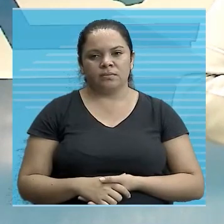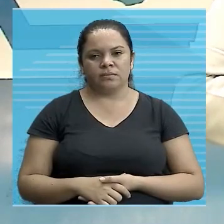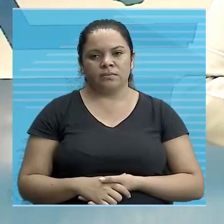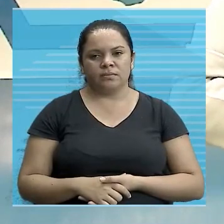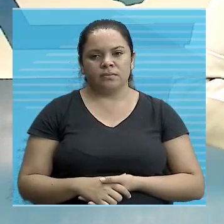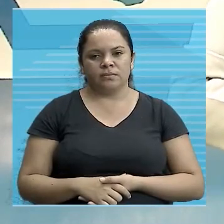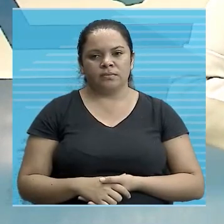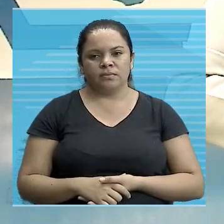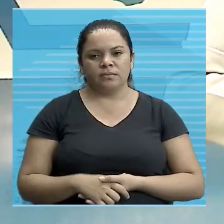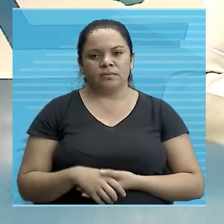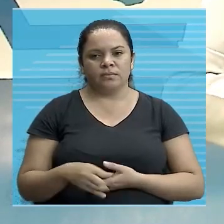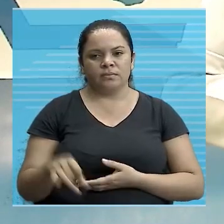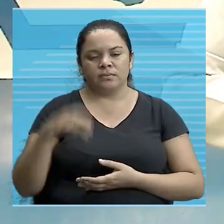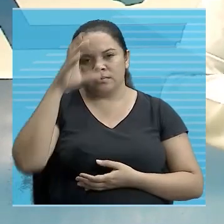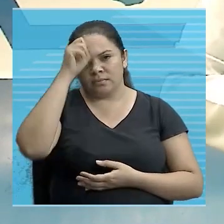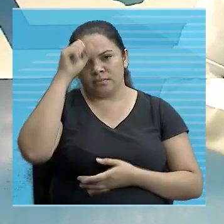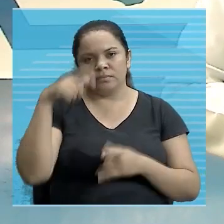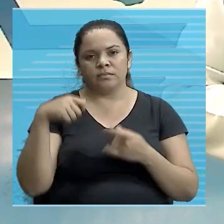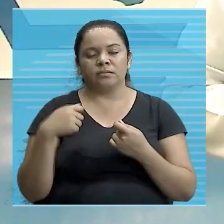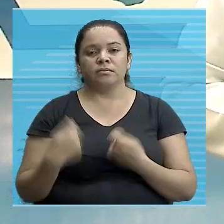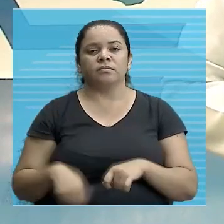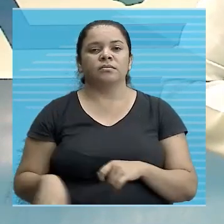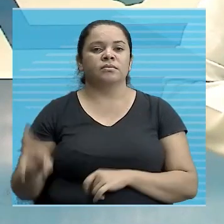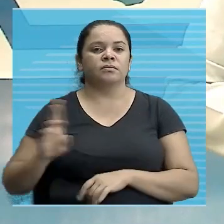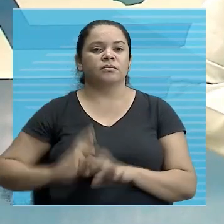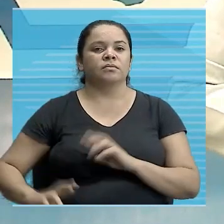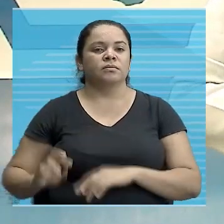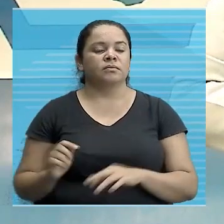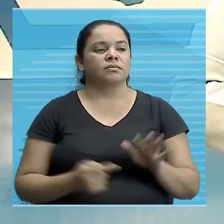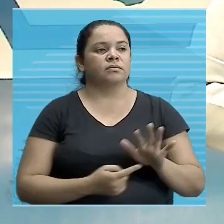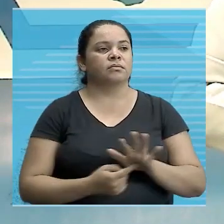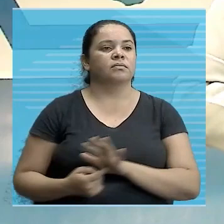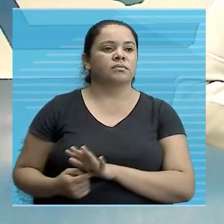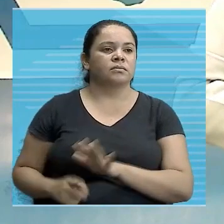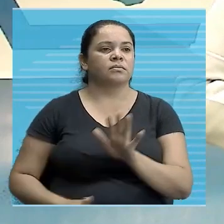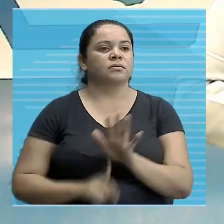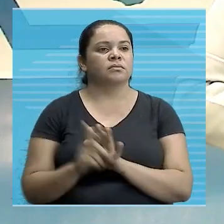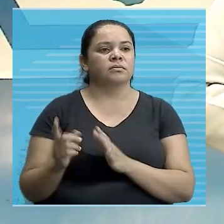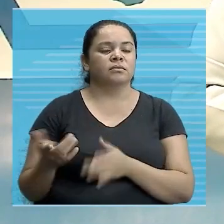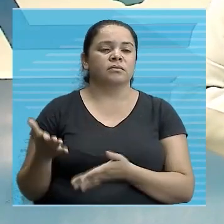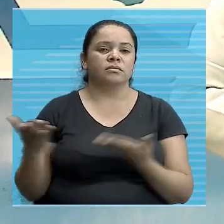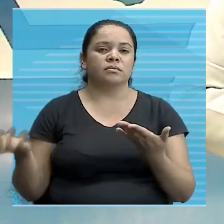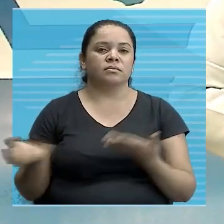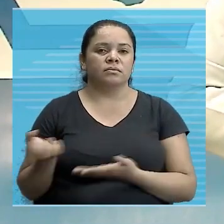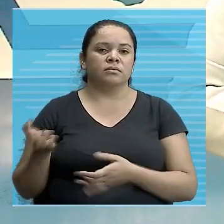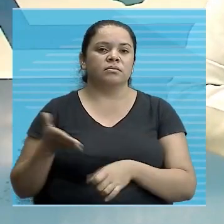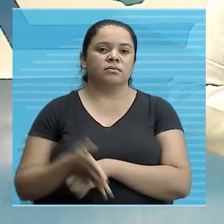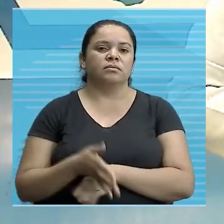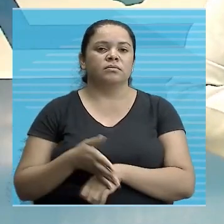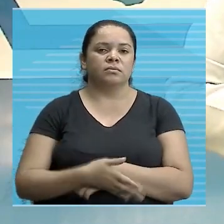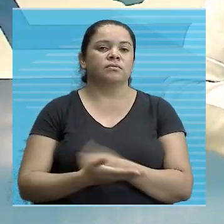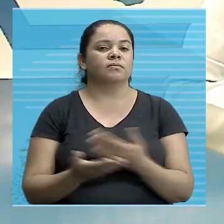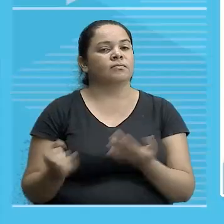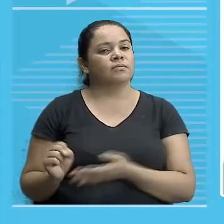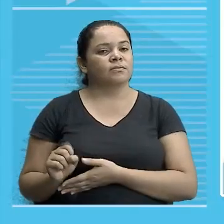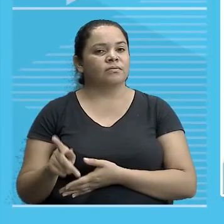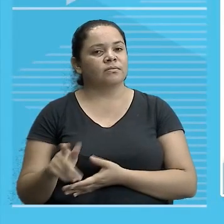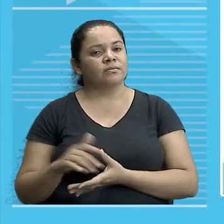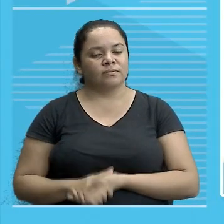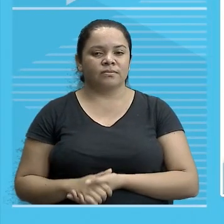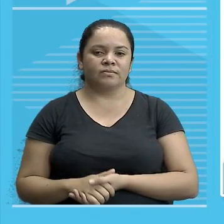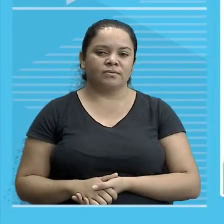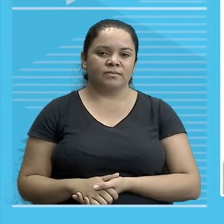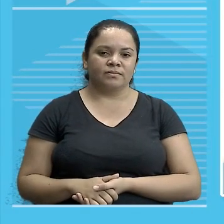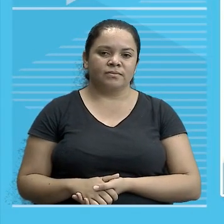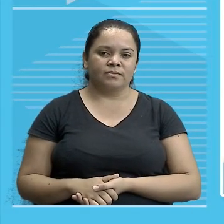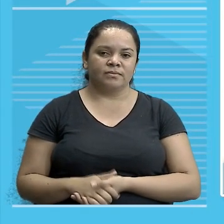Concorda? Então, vou botar a questão na tela e quero a participação de vocês, por gentileza. Tá bom? Pedi a participação de